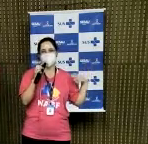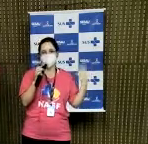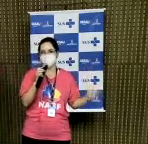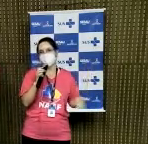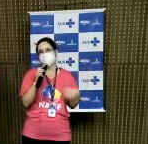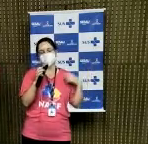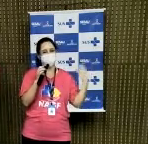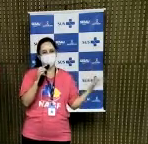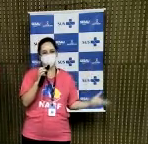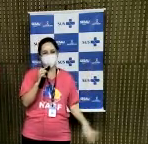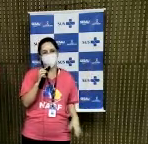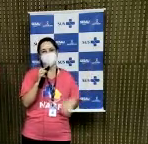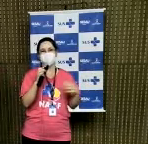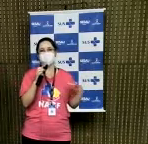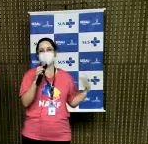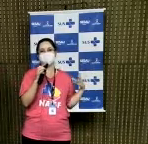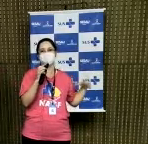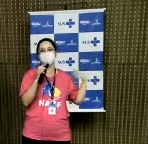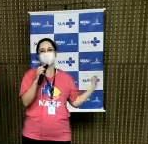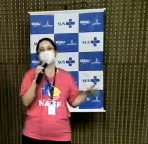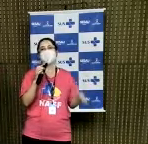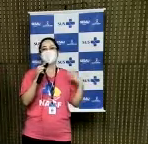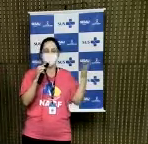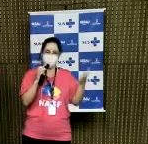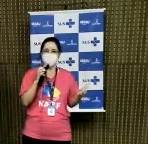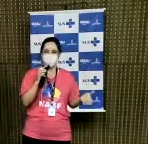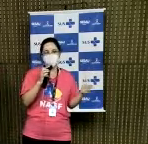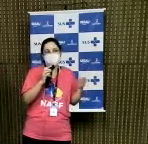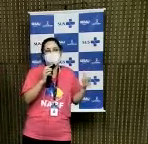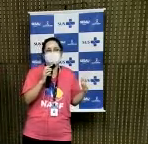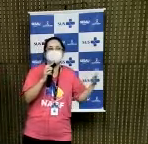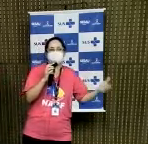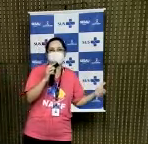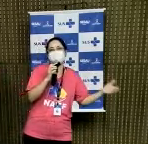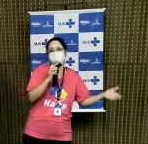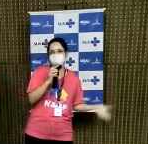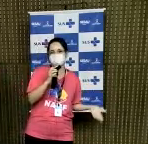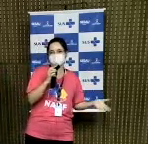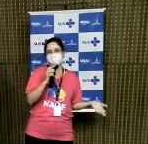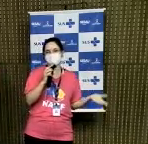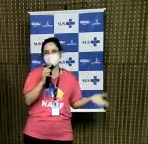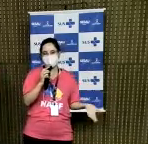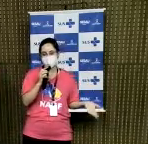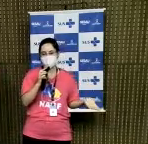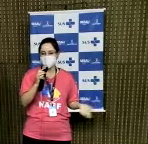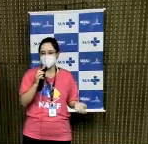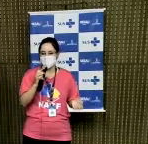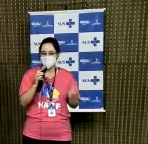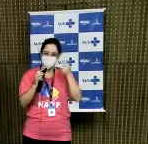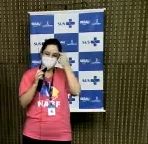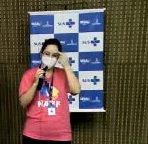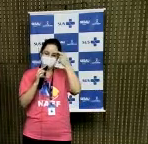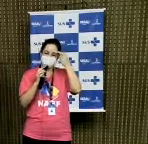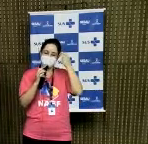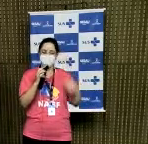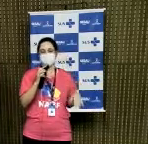né, pensando nas estratégias, como que a gente pode executar da melhor forma que a gente consegue o nosso trabalho, né?